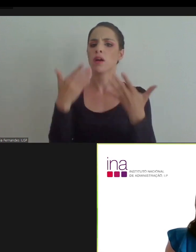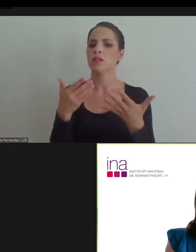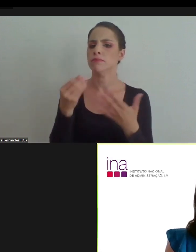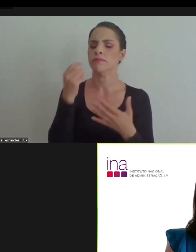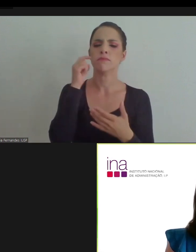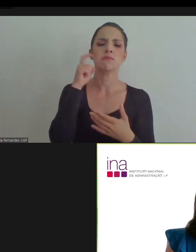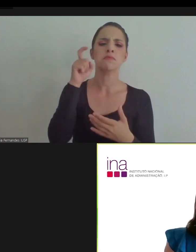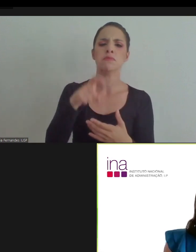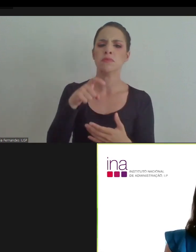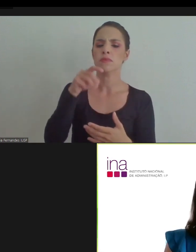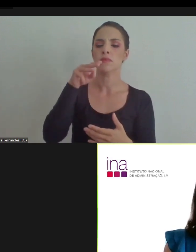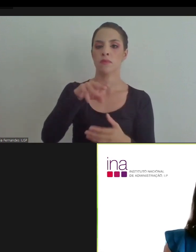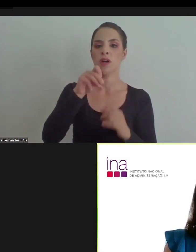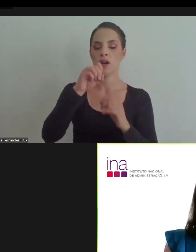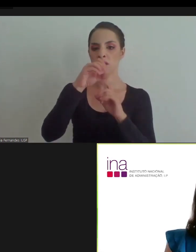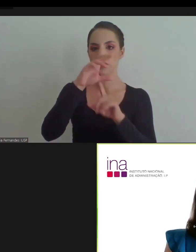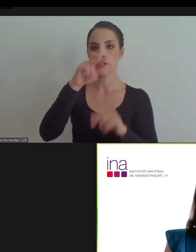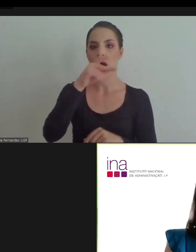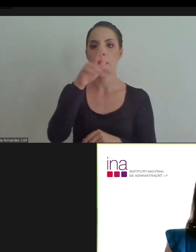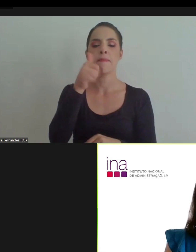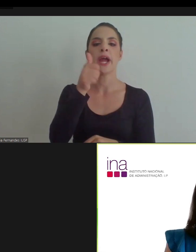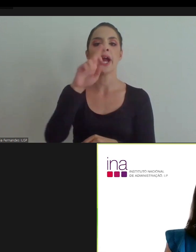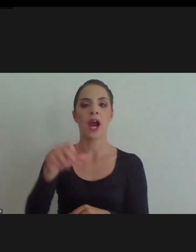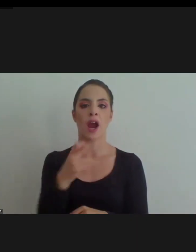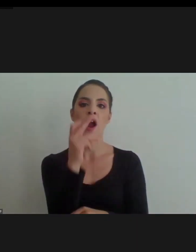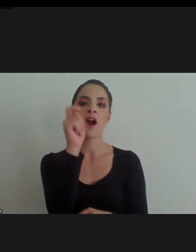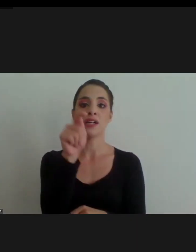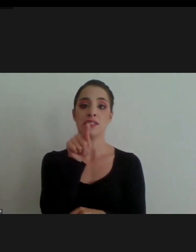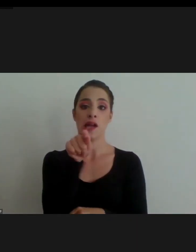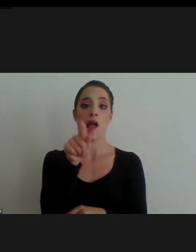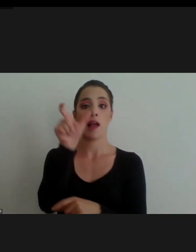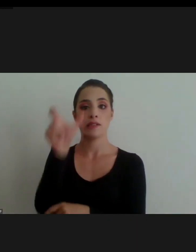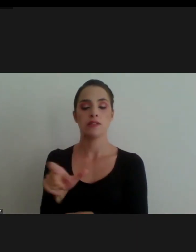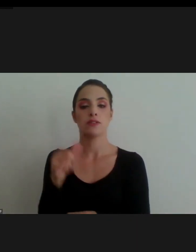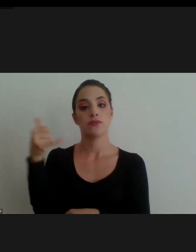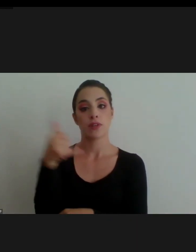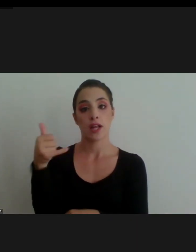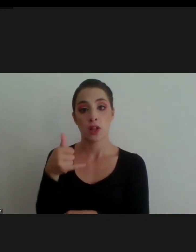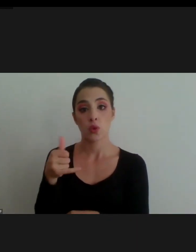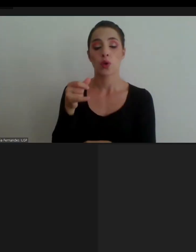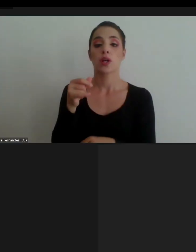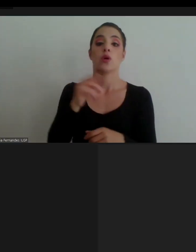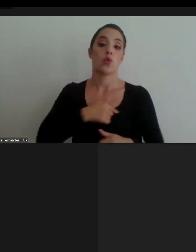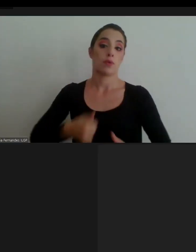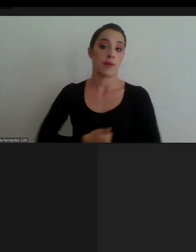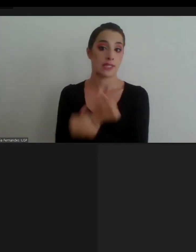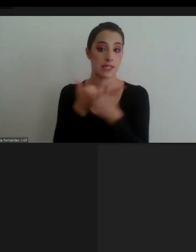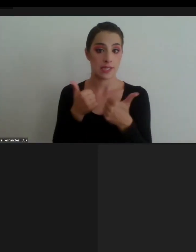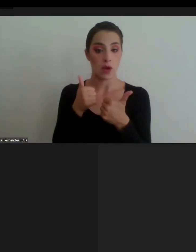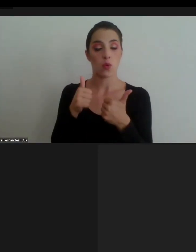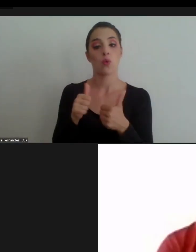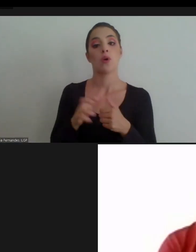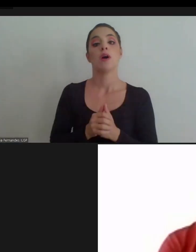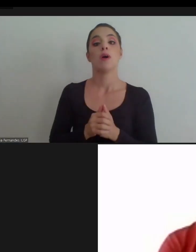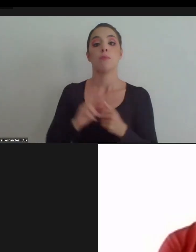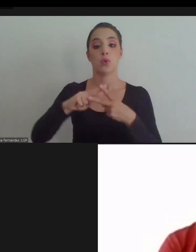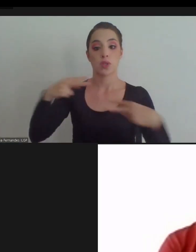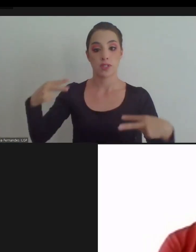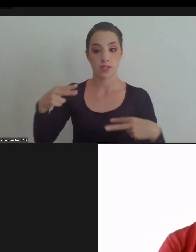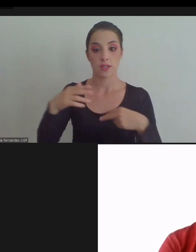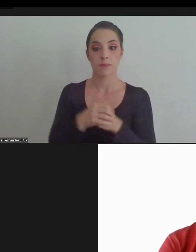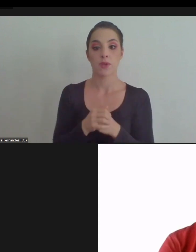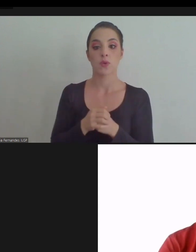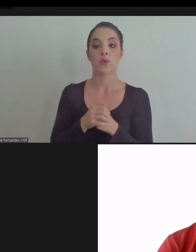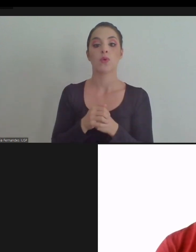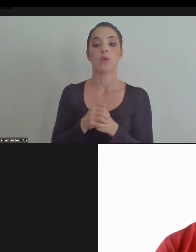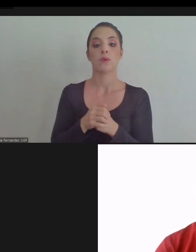até Moçambique, junto do Hermenegildo, vereador de urbanização no município de Quicico, a quem eu